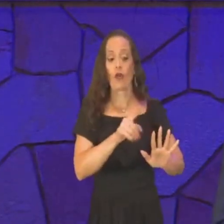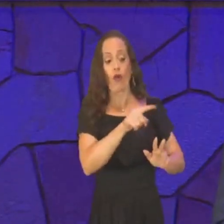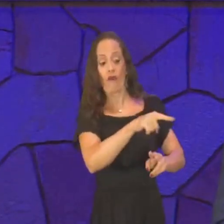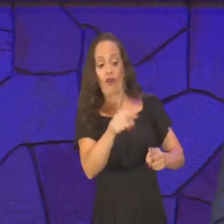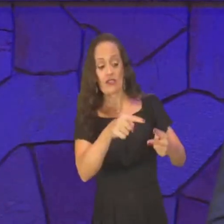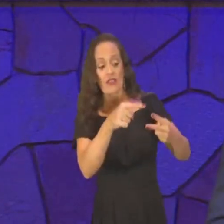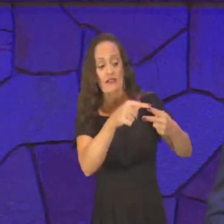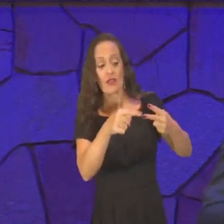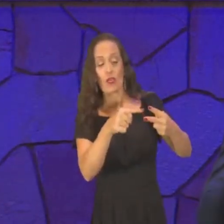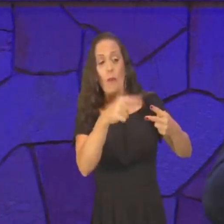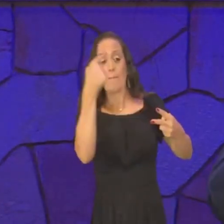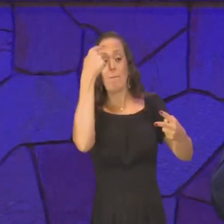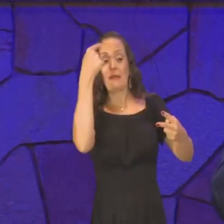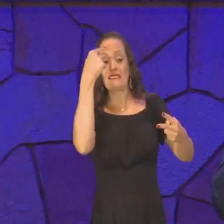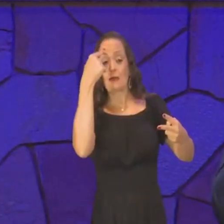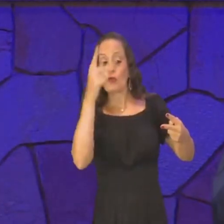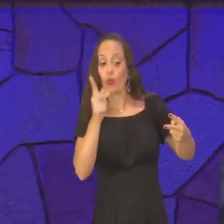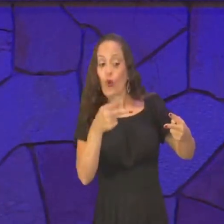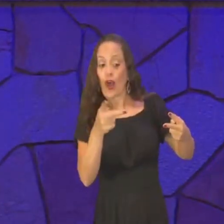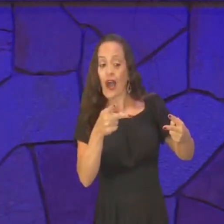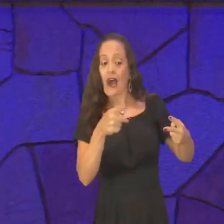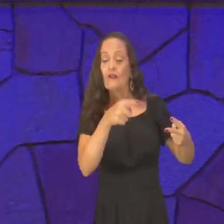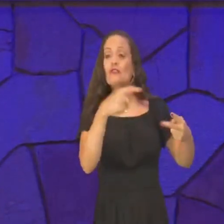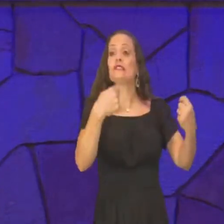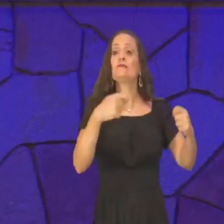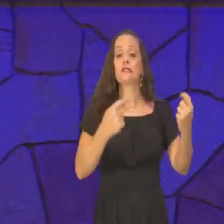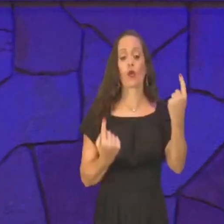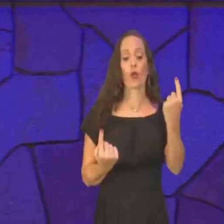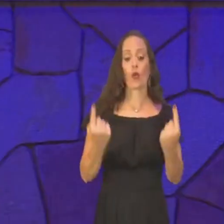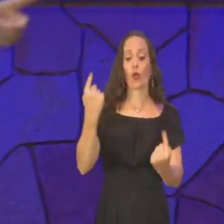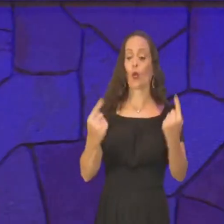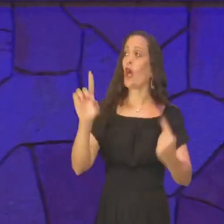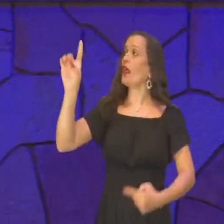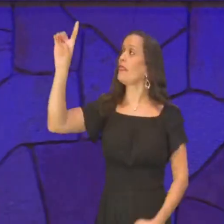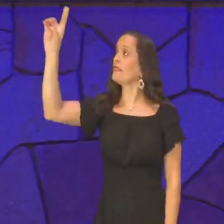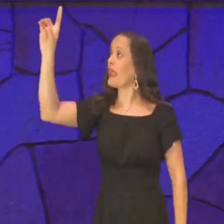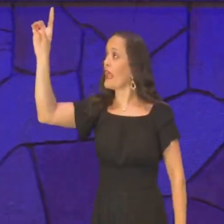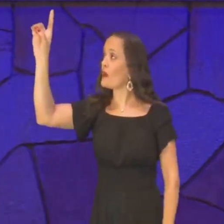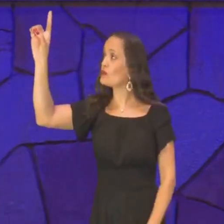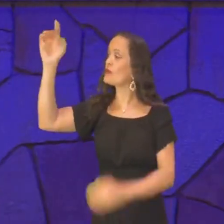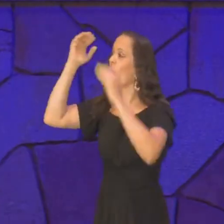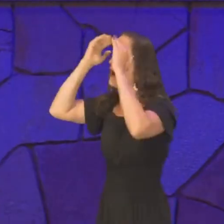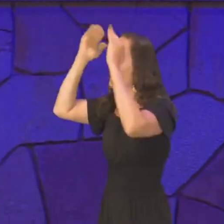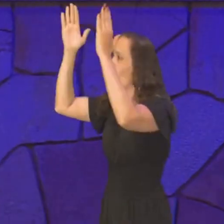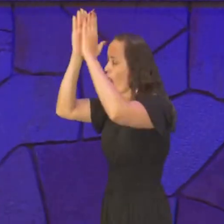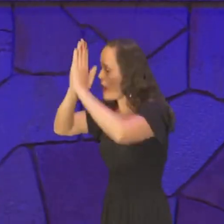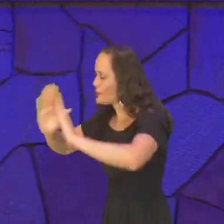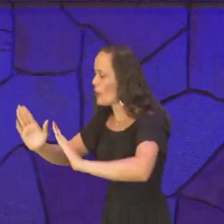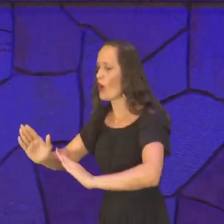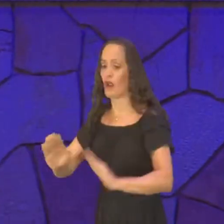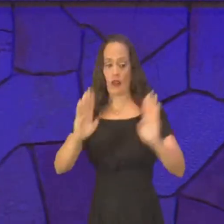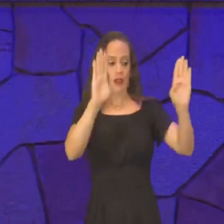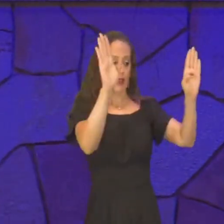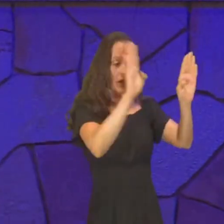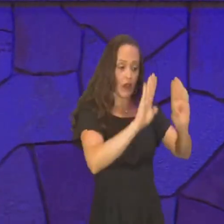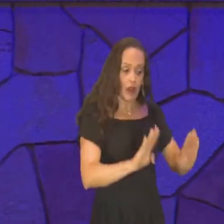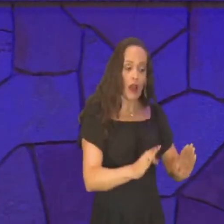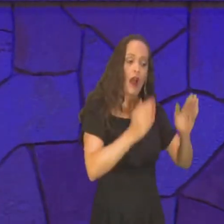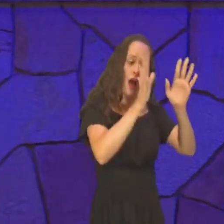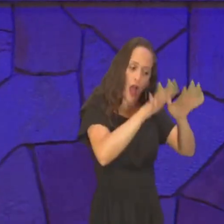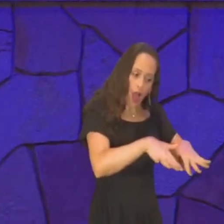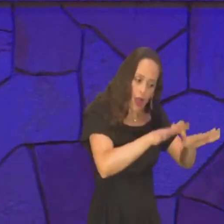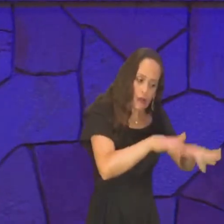vocês precisam tomar uma decisão. Se é a Deus que vocês vão adorar, adorem ao Senhor. Se é a Baal, façam a escolha.